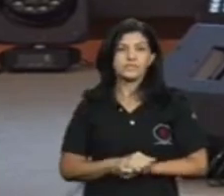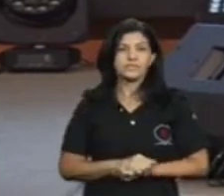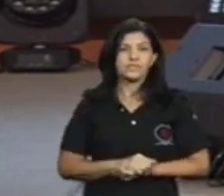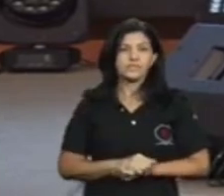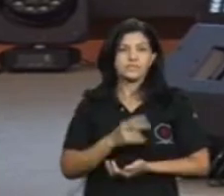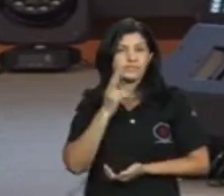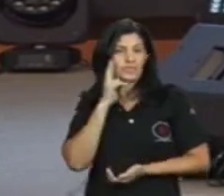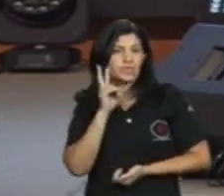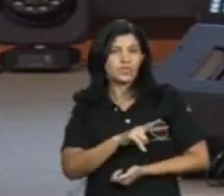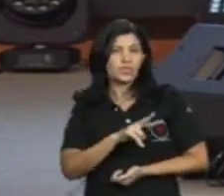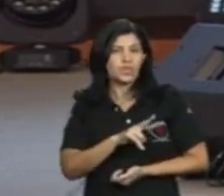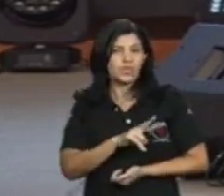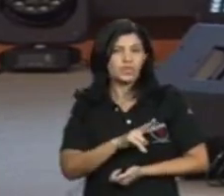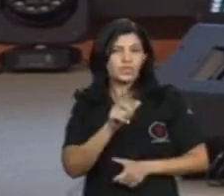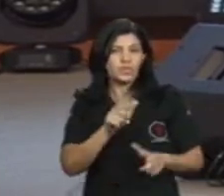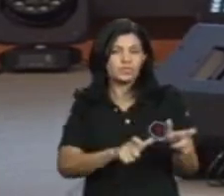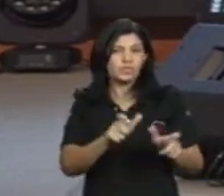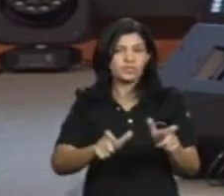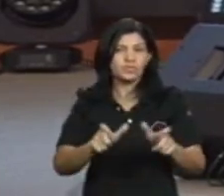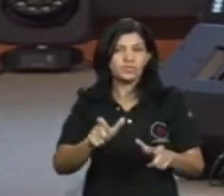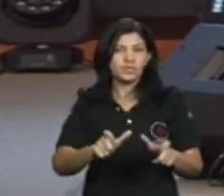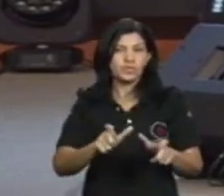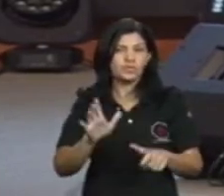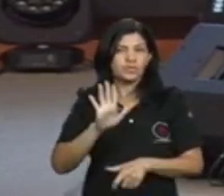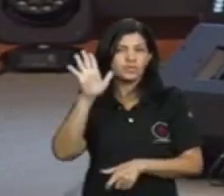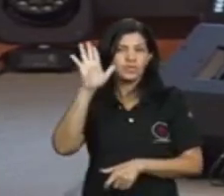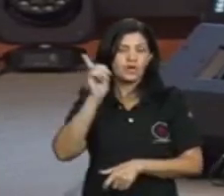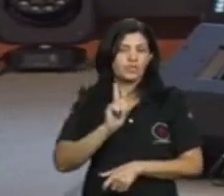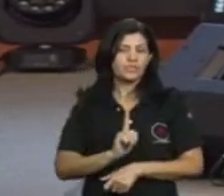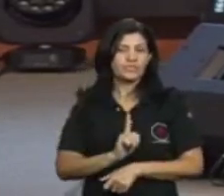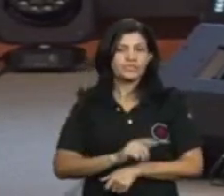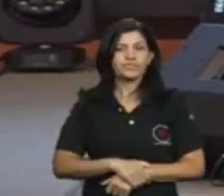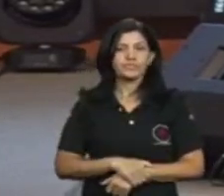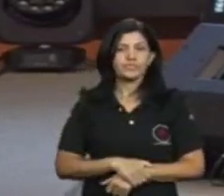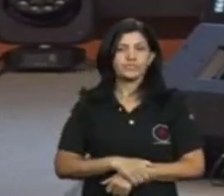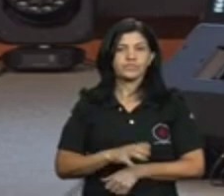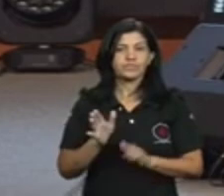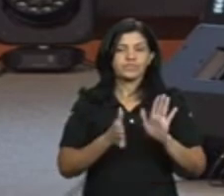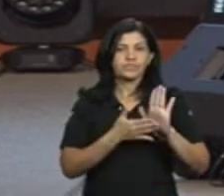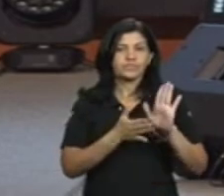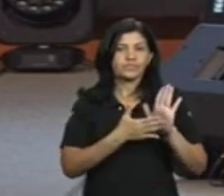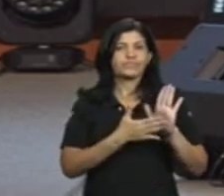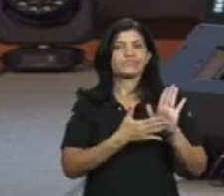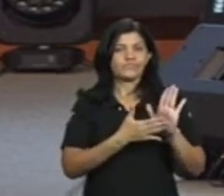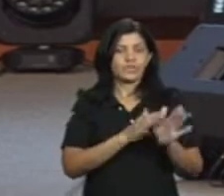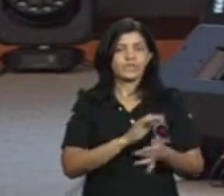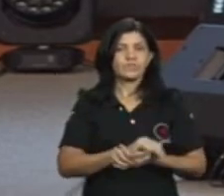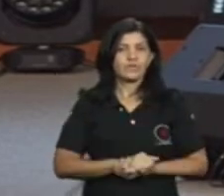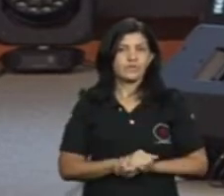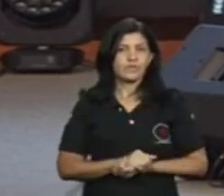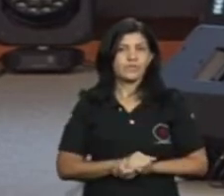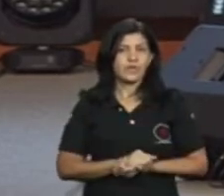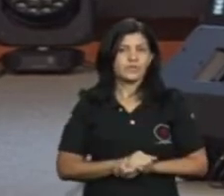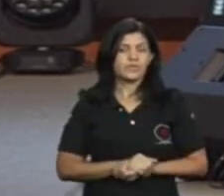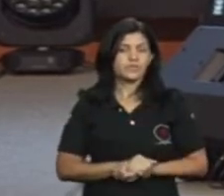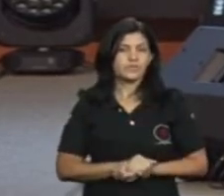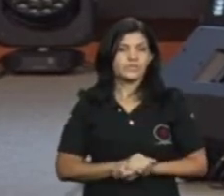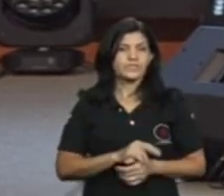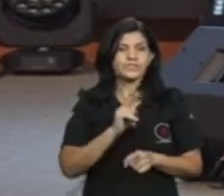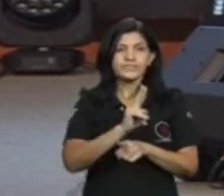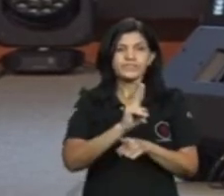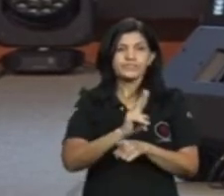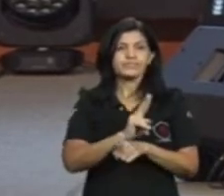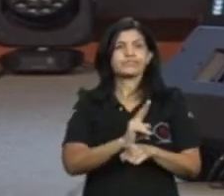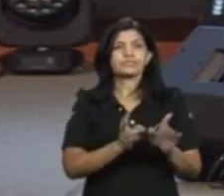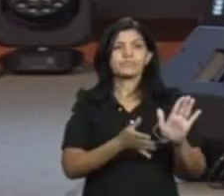pelo candidato, olhe pela sua pauta, olhe pelo que ele defende.